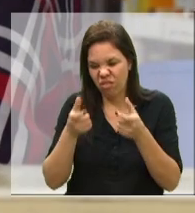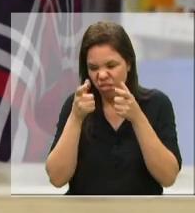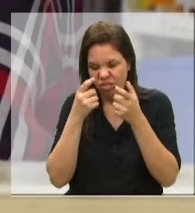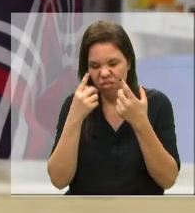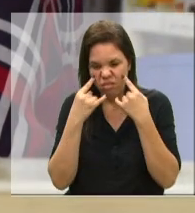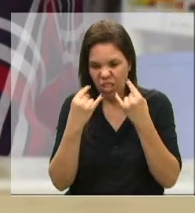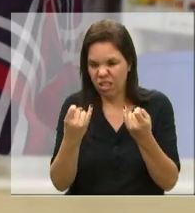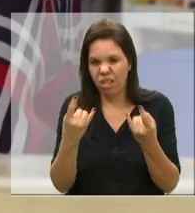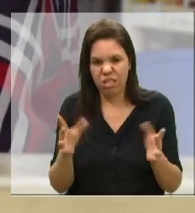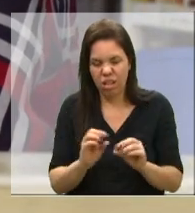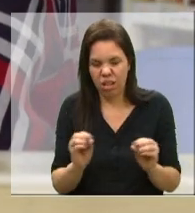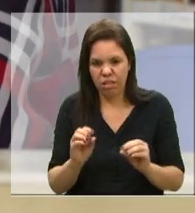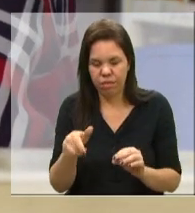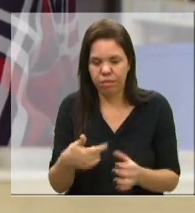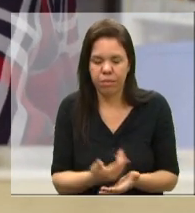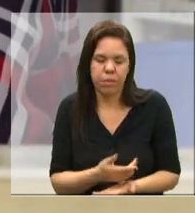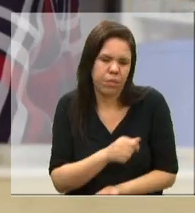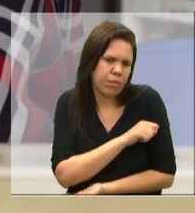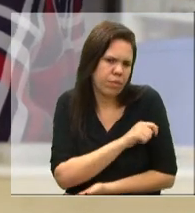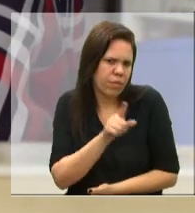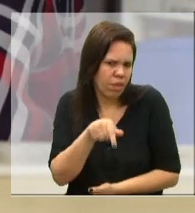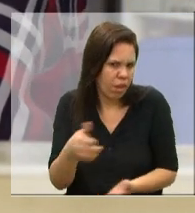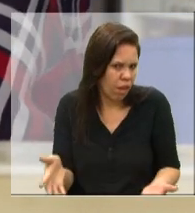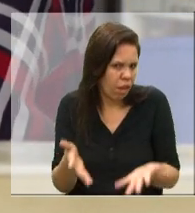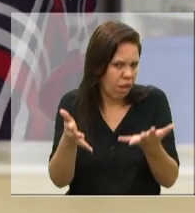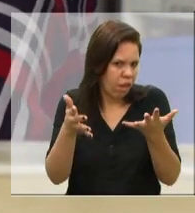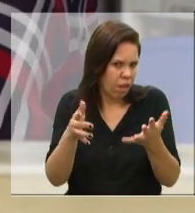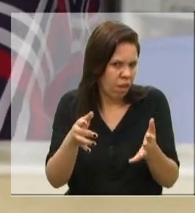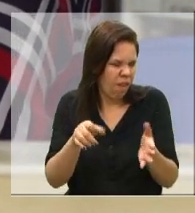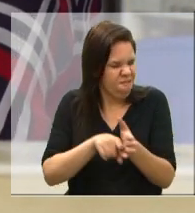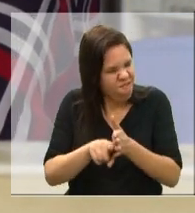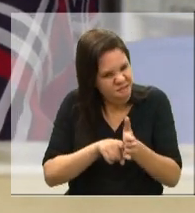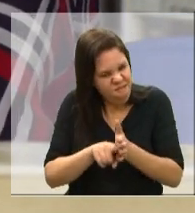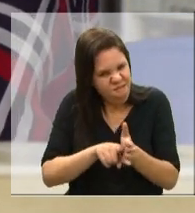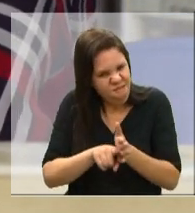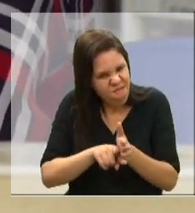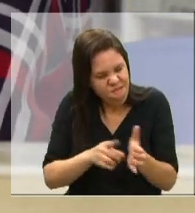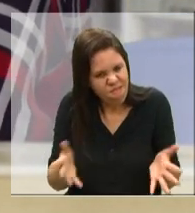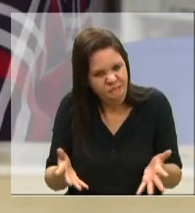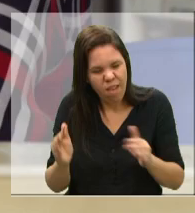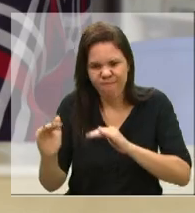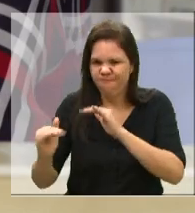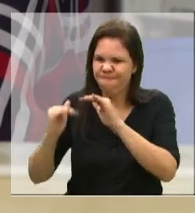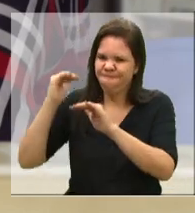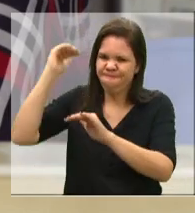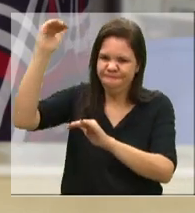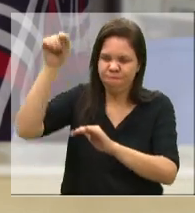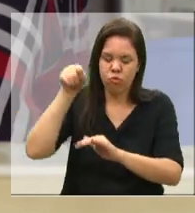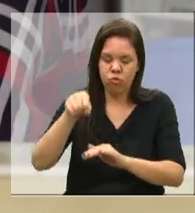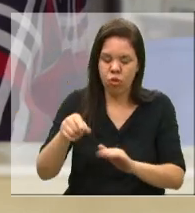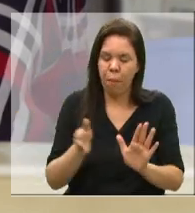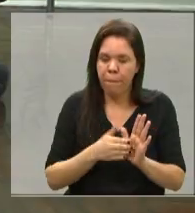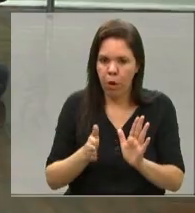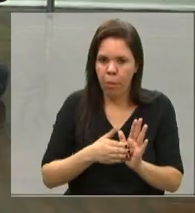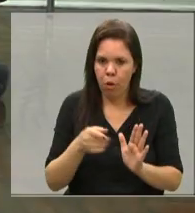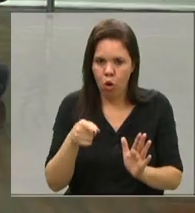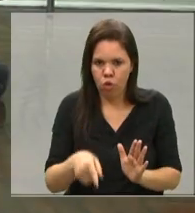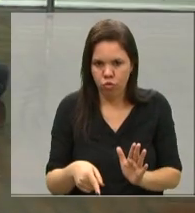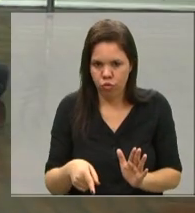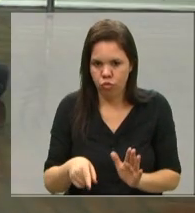interessado naquilo tudo. E esse aluno ele é estimulado realmente a pesquisar, e além do que é ofertado aí, sim,